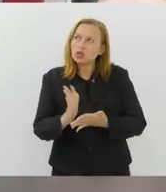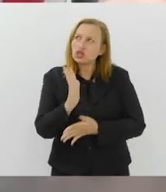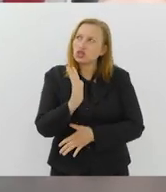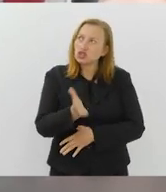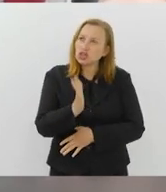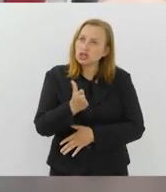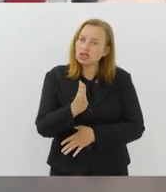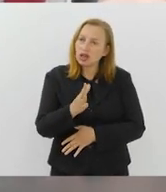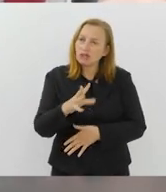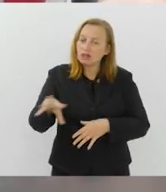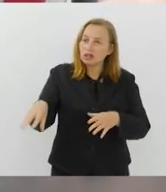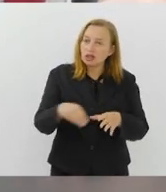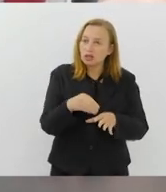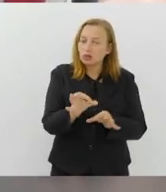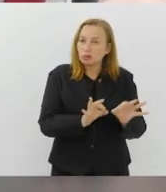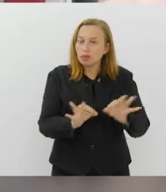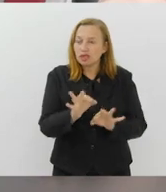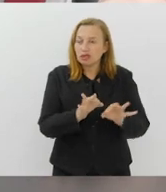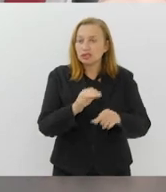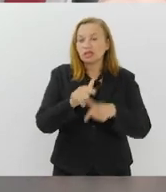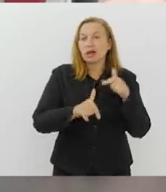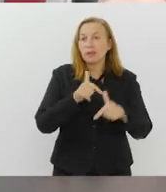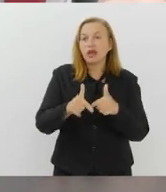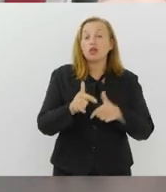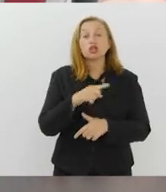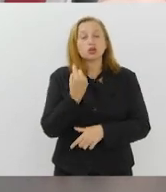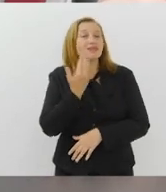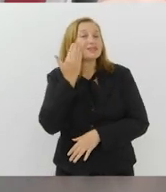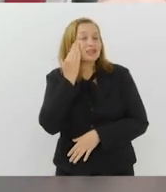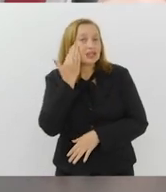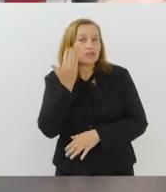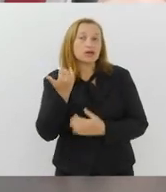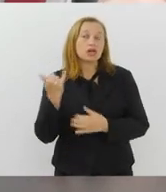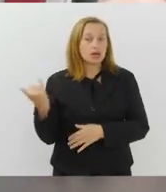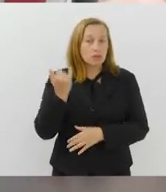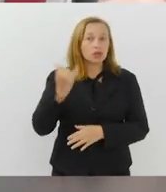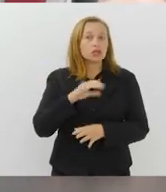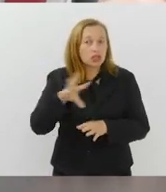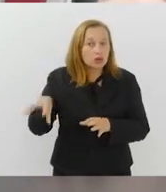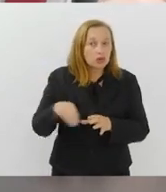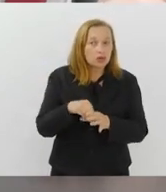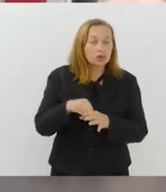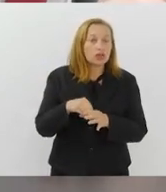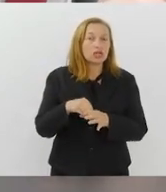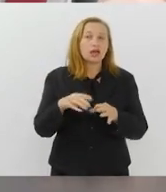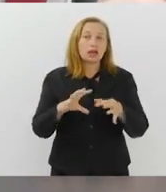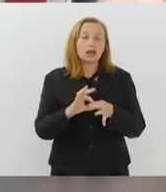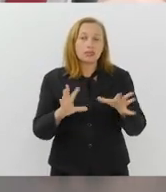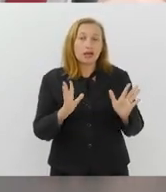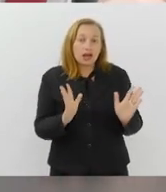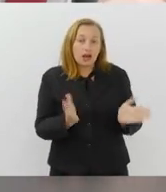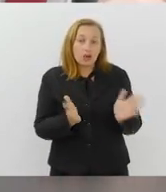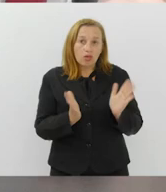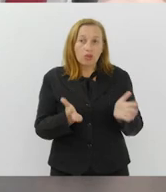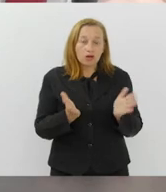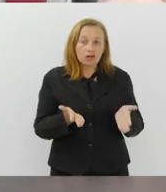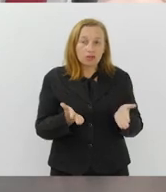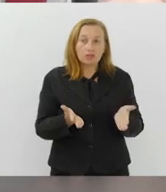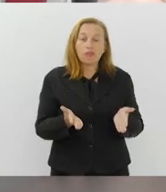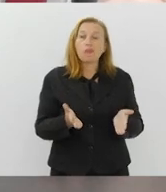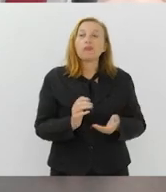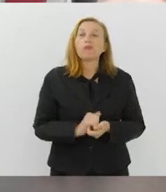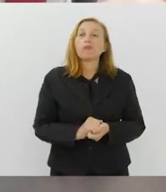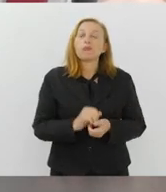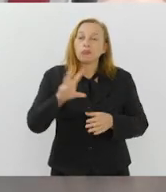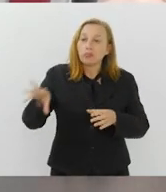Algumas já estavam no plano de trabalho, e aquilo que a gente entende que é necessário incluir, se delibera, é assim que a gente faz, não é? Se delibera e